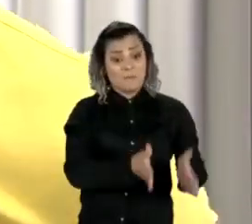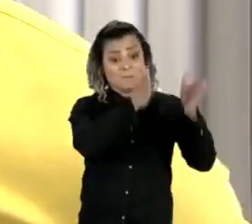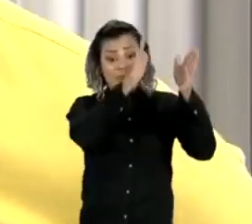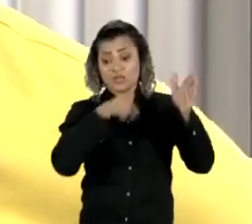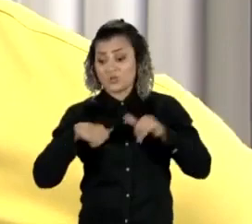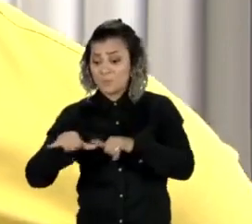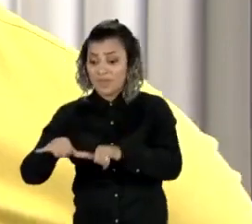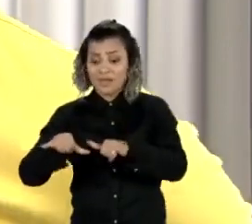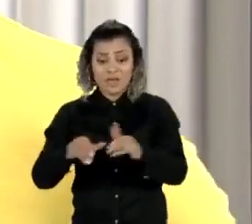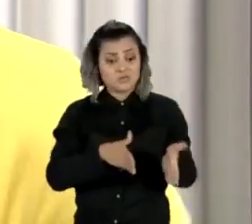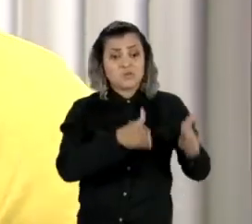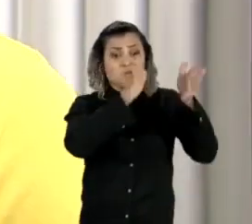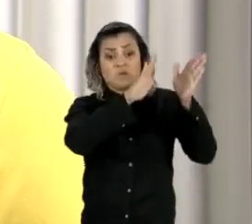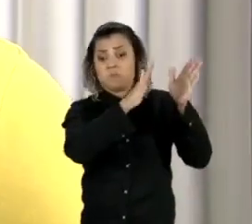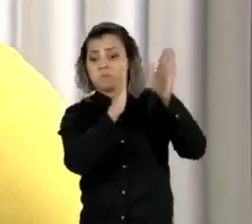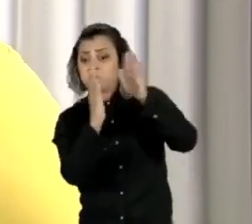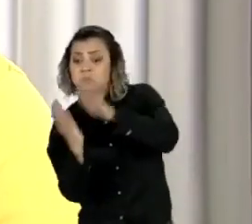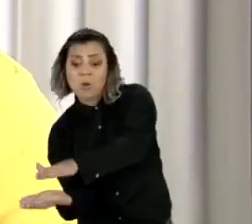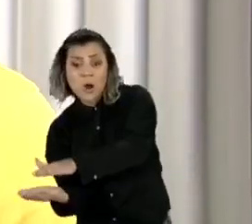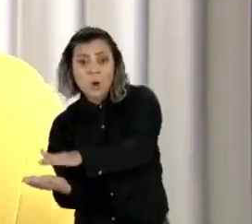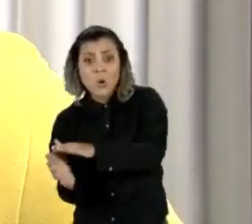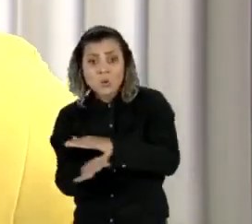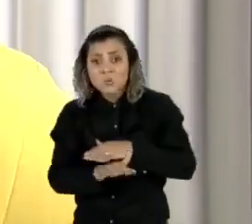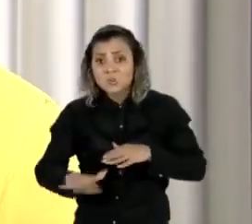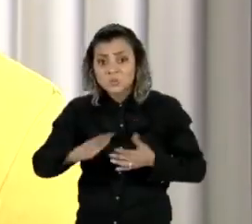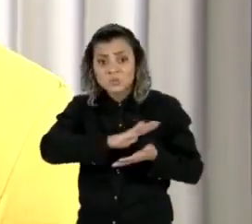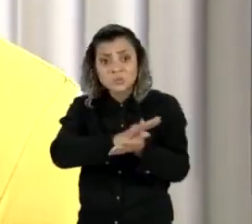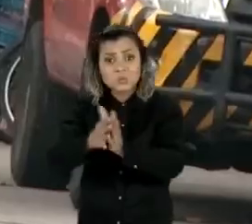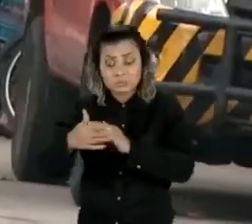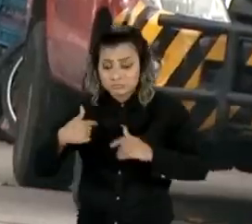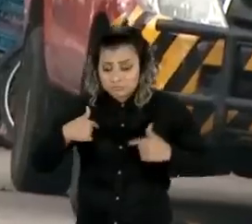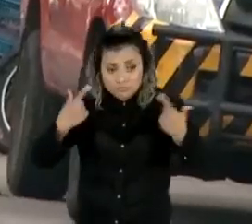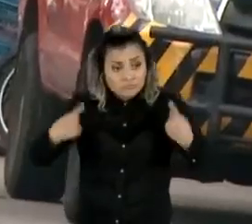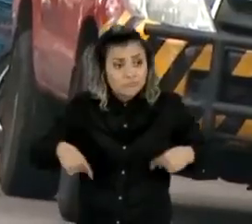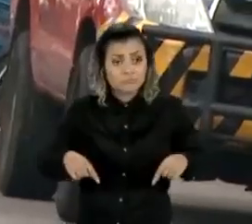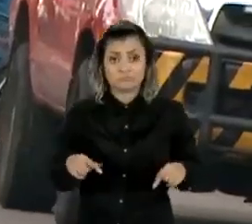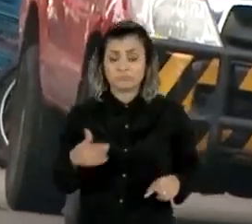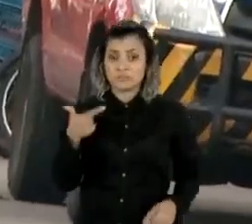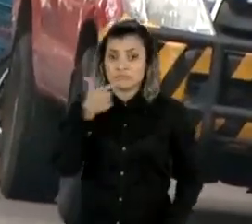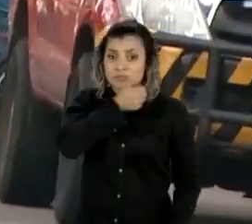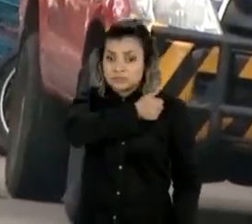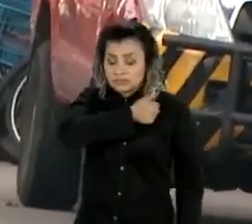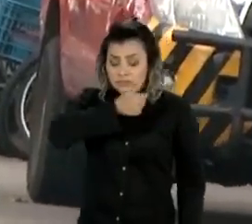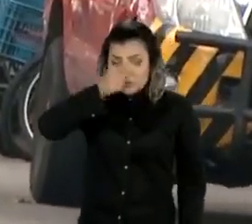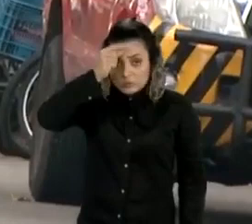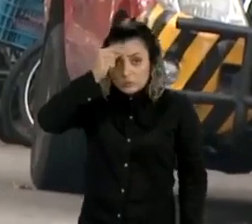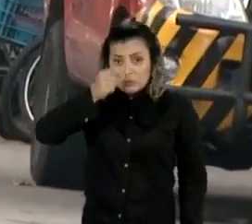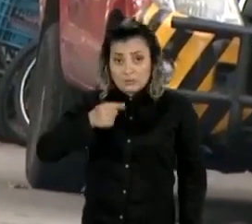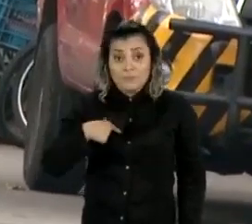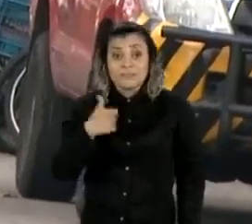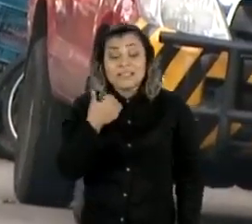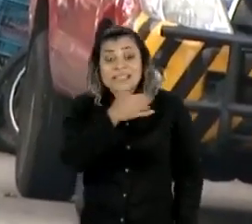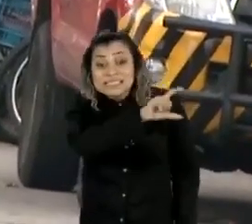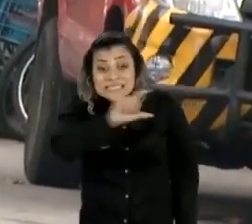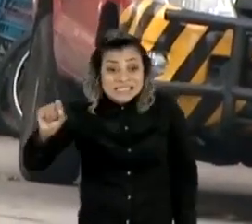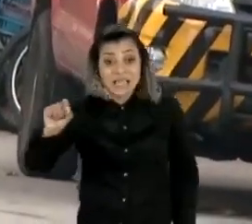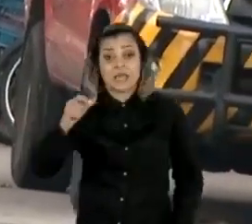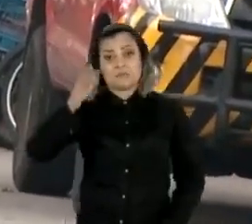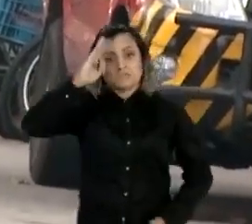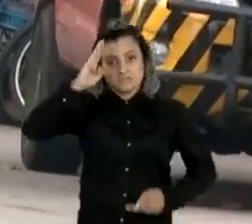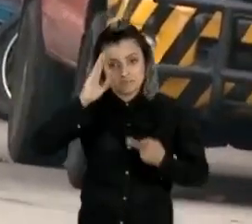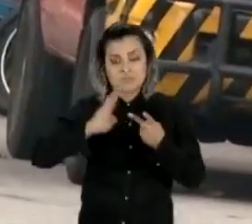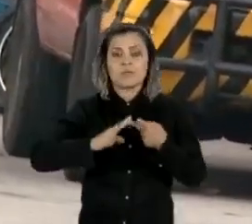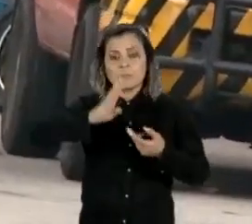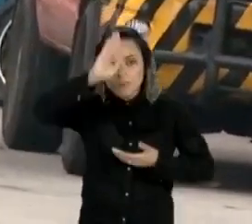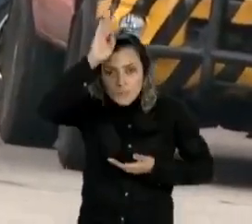a documentação ficou lá, tudo, dinheiro, tudo. Saí só de bermuda. São mais de 100 militares, entre bombeiros, policiais